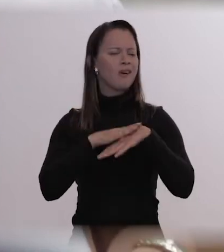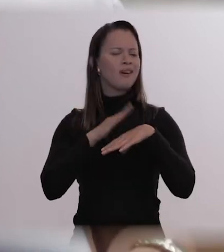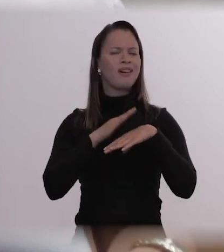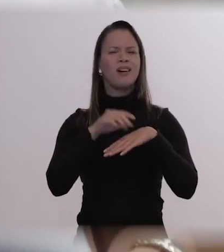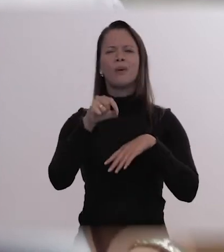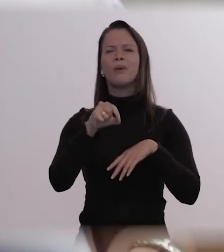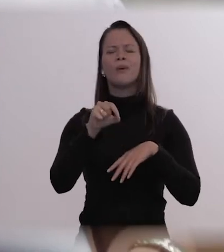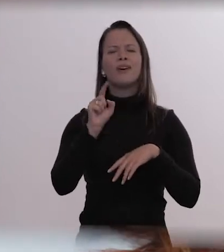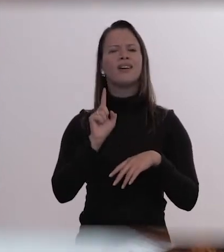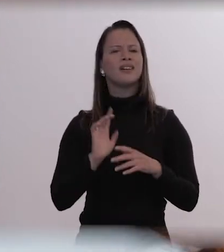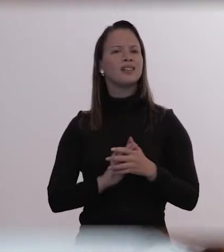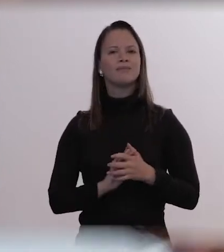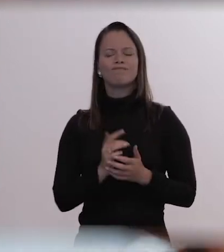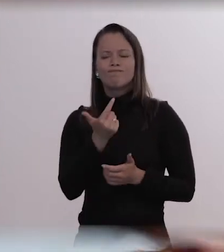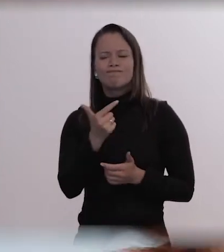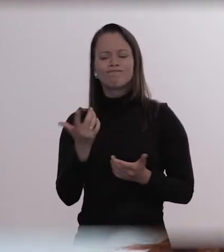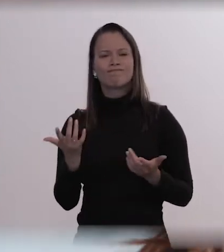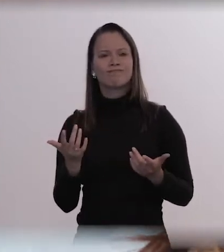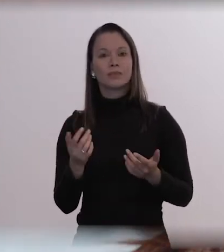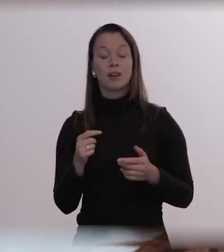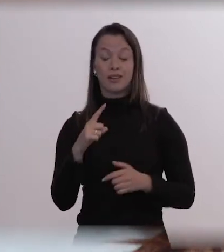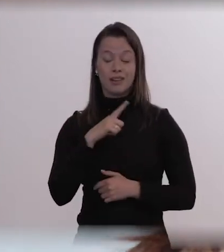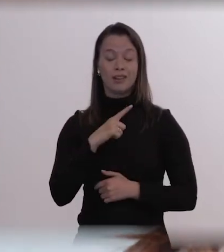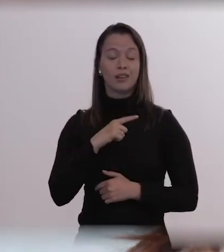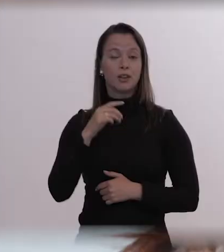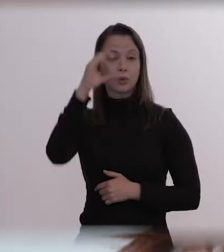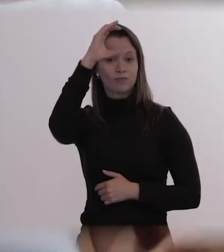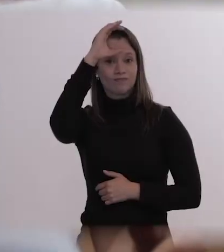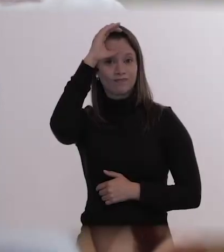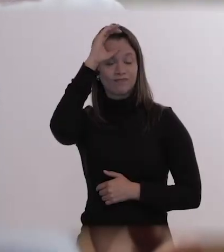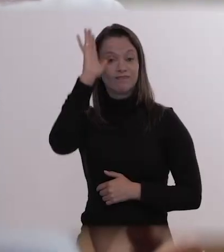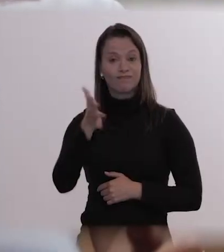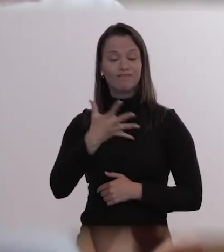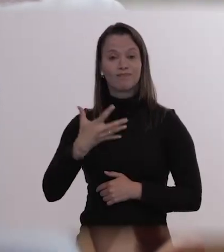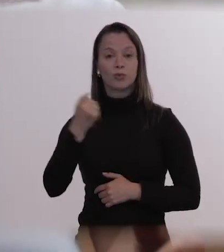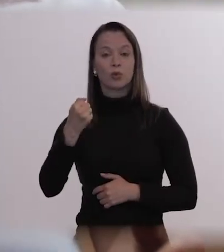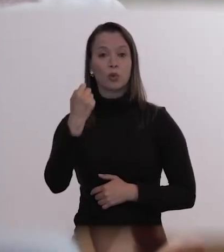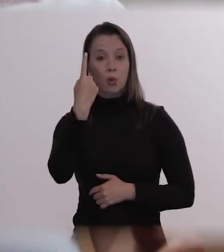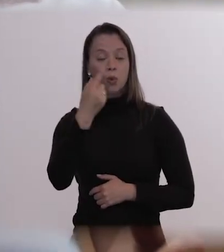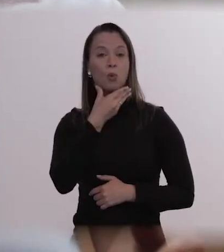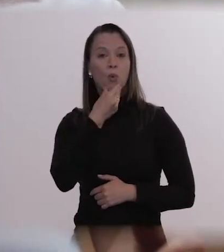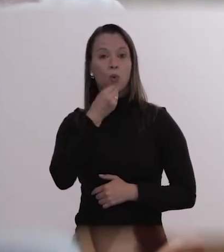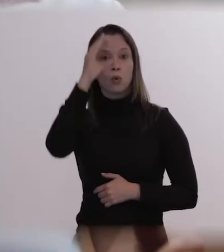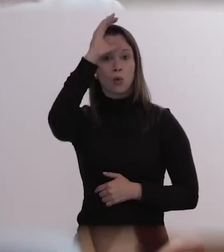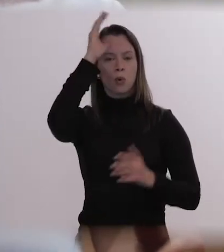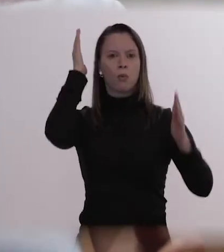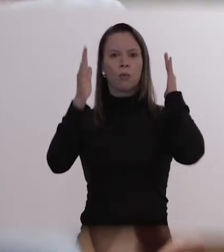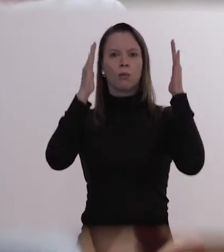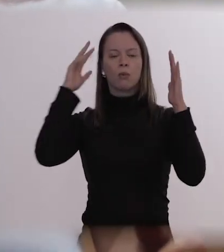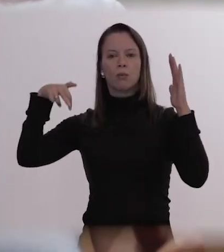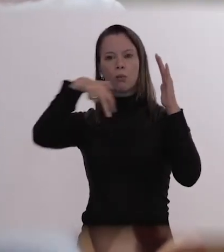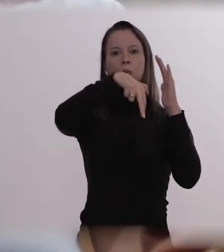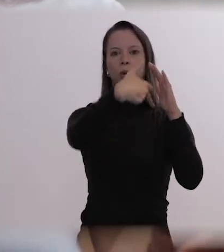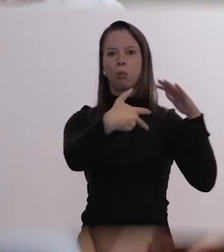aqui. Eu tenho tios suicidas. Um se jogou na frente de um caminhão.